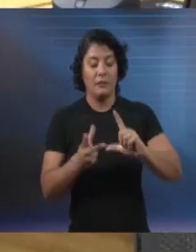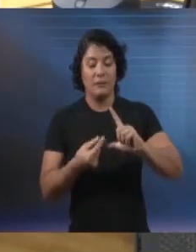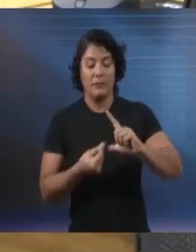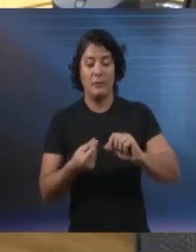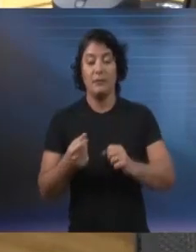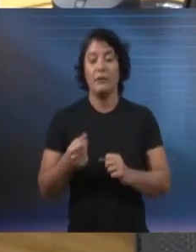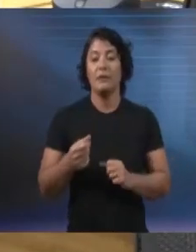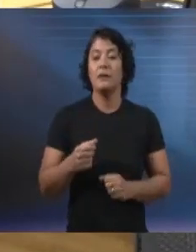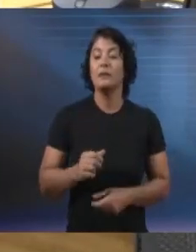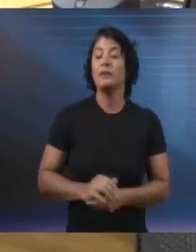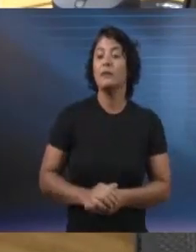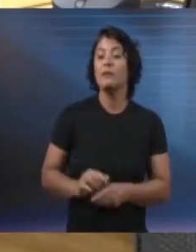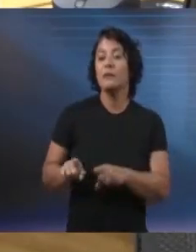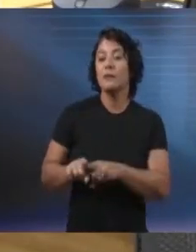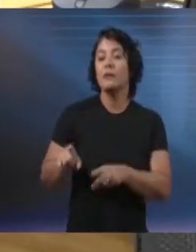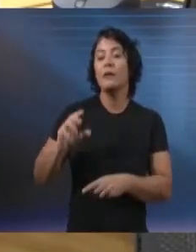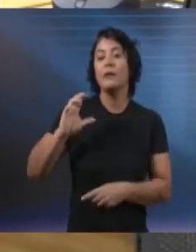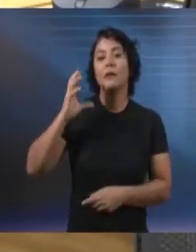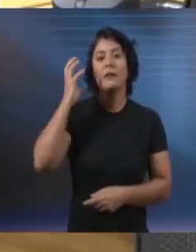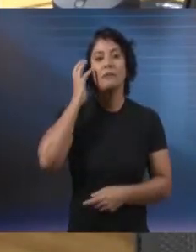acompanham aqui nas galerias.